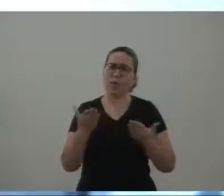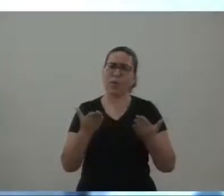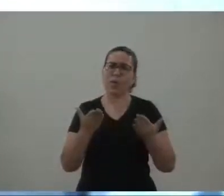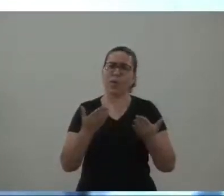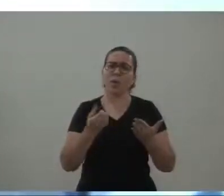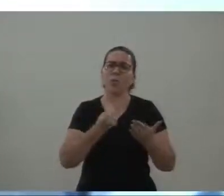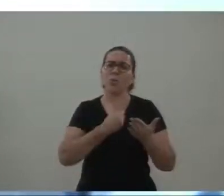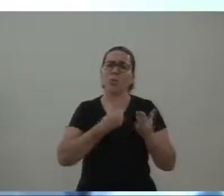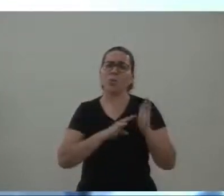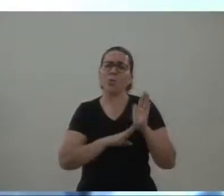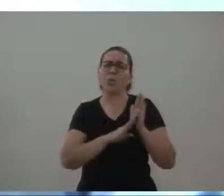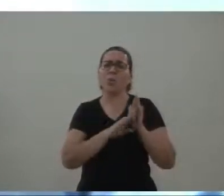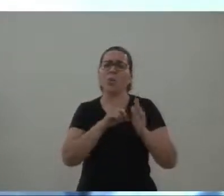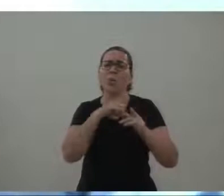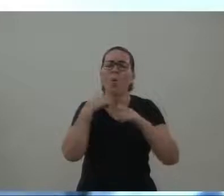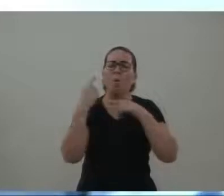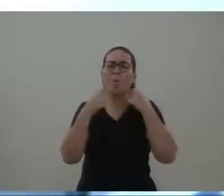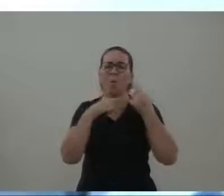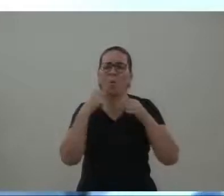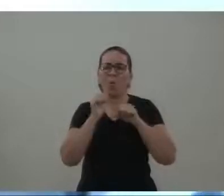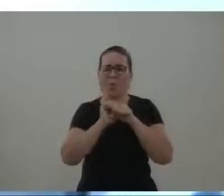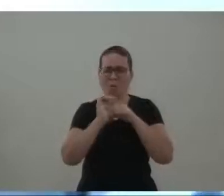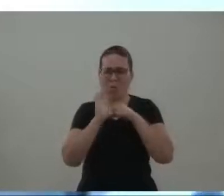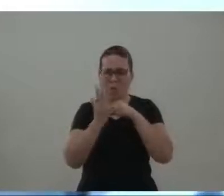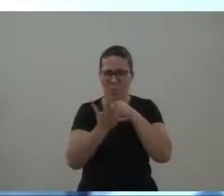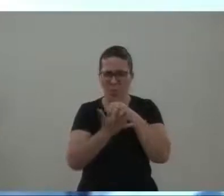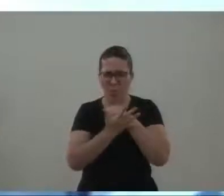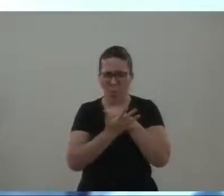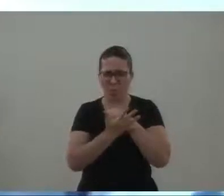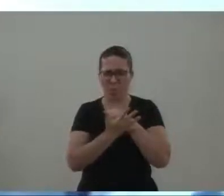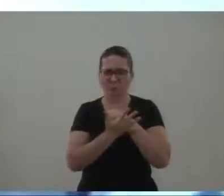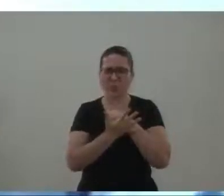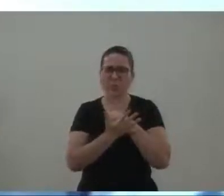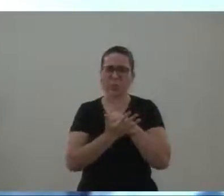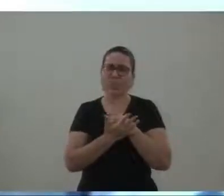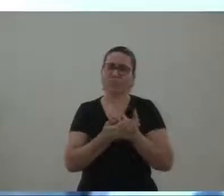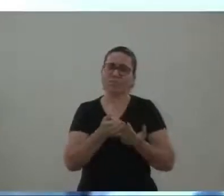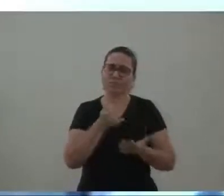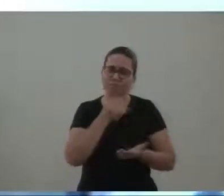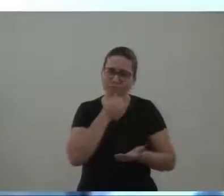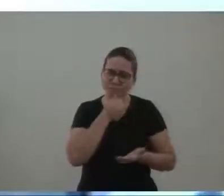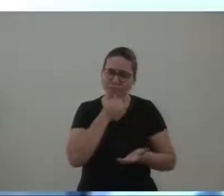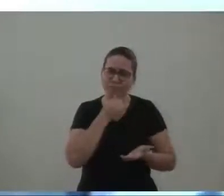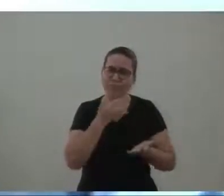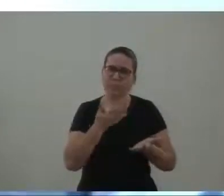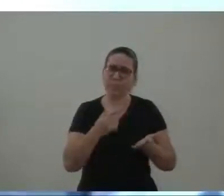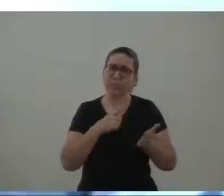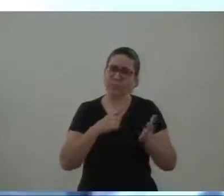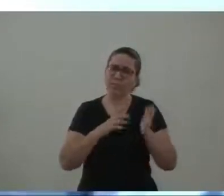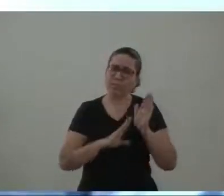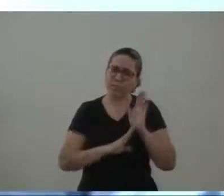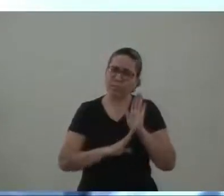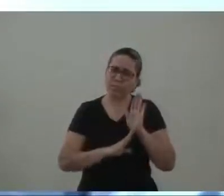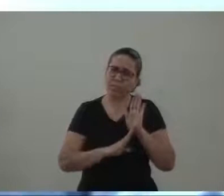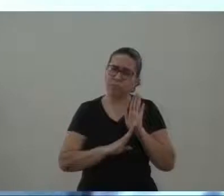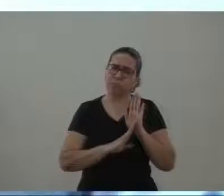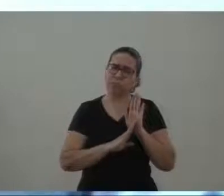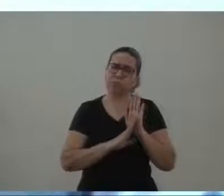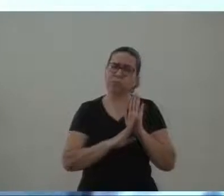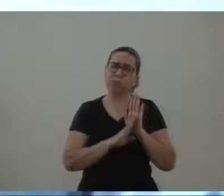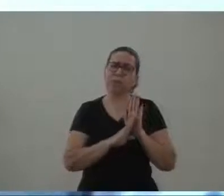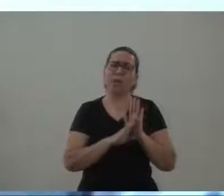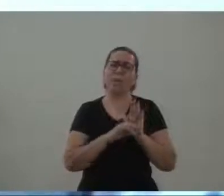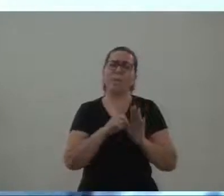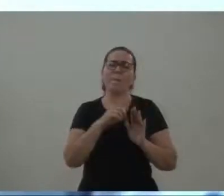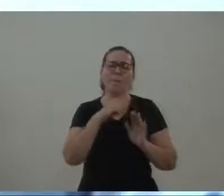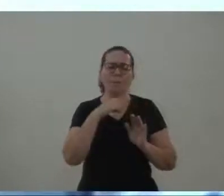óbitos de Covid que lamentavelmente vem crescendo, e toda morte a